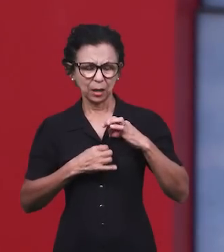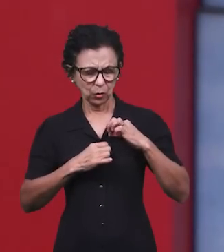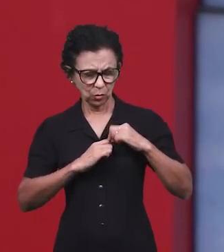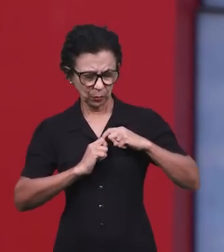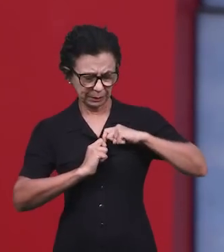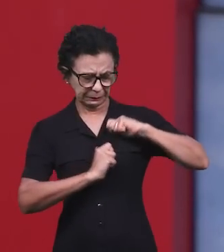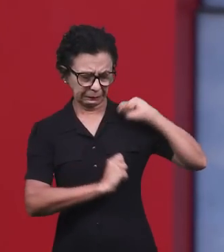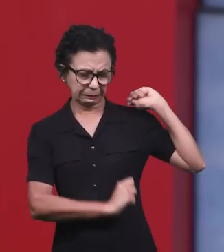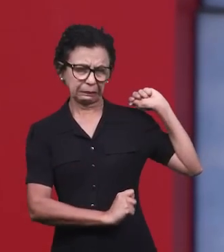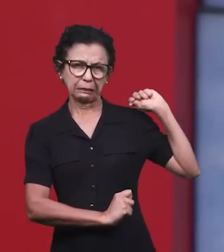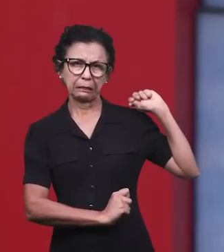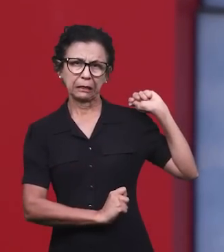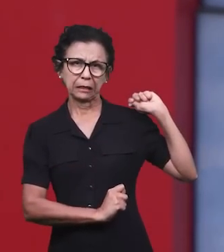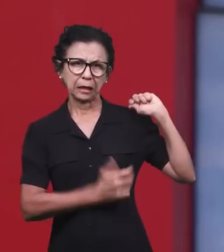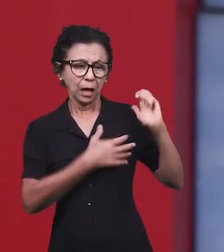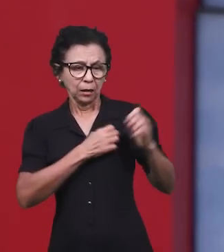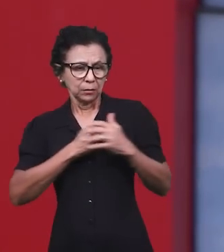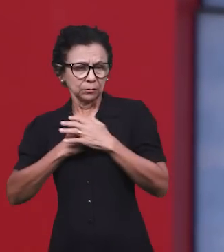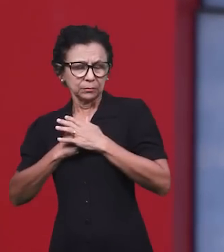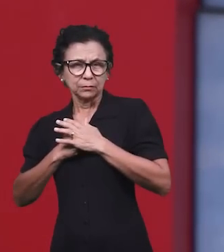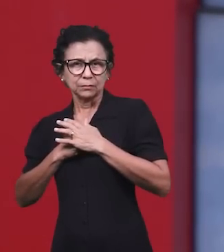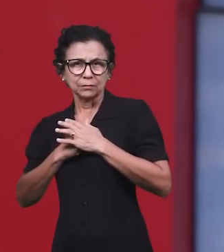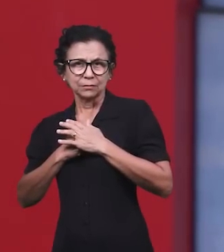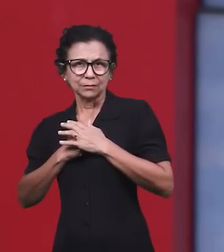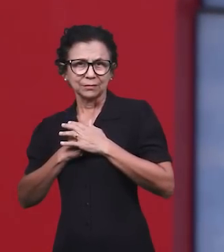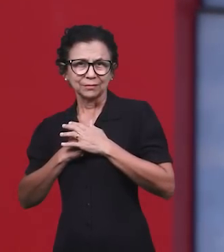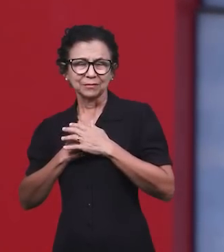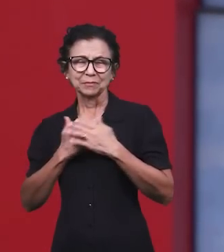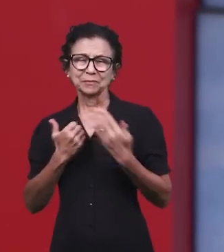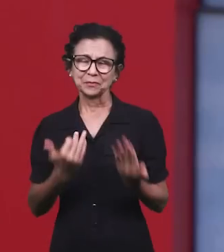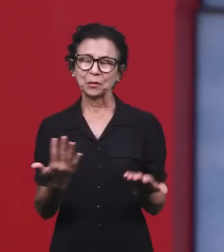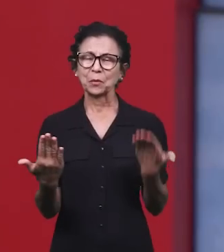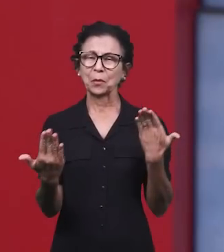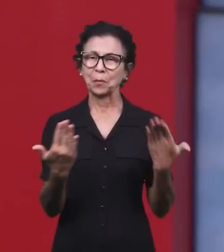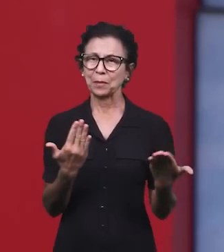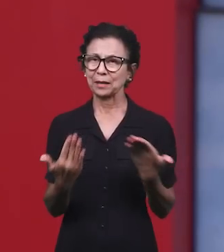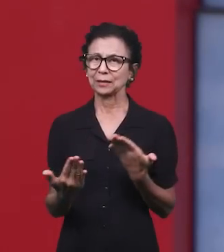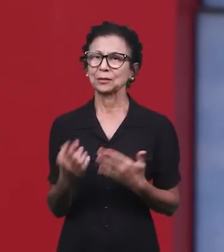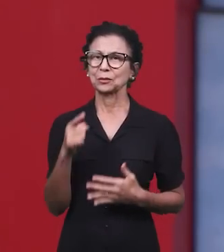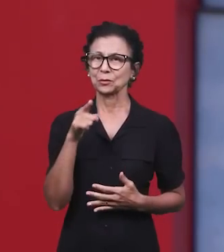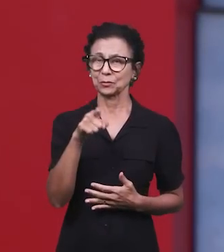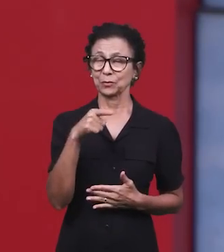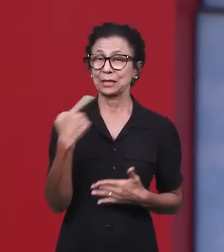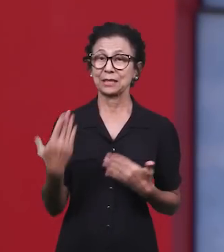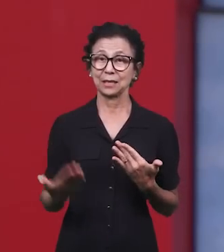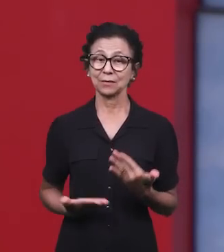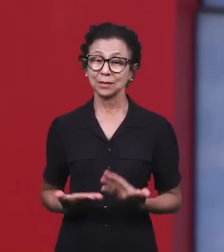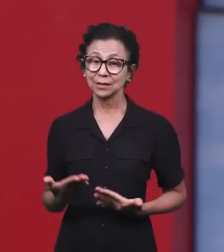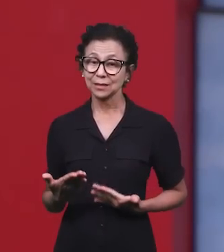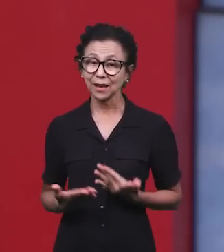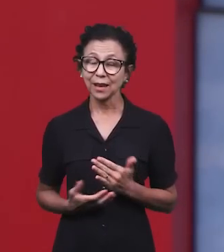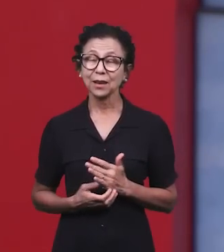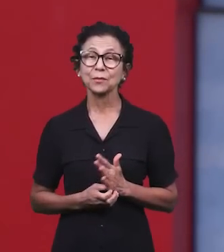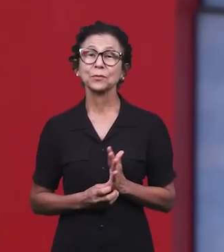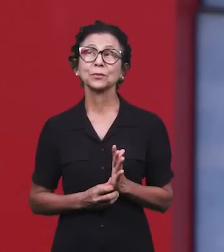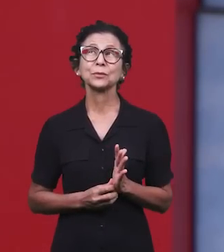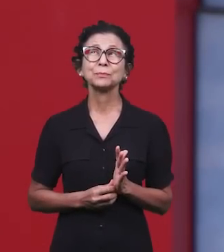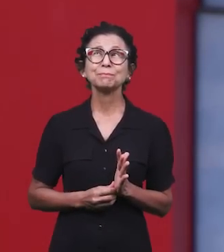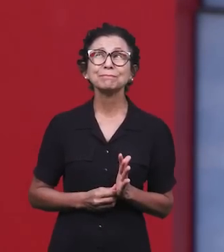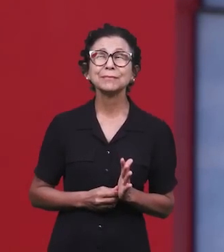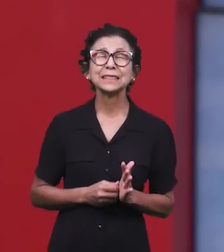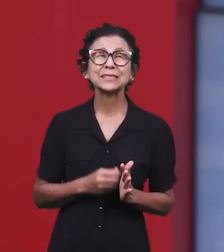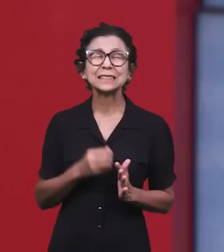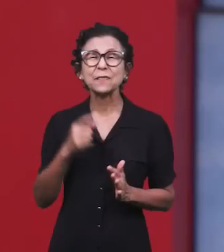expor. Então, esse é o motivo de jejuar. Quando você é um servo, você tem veste de salvação, mas você abriu